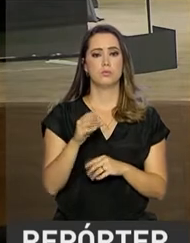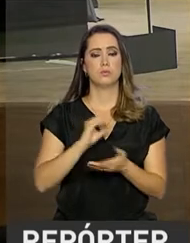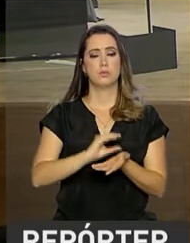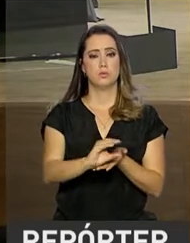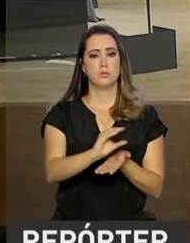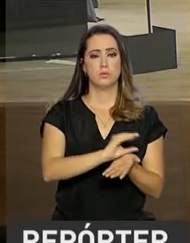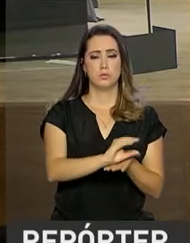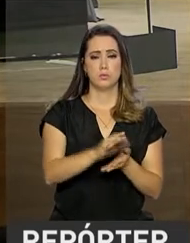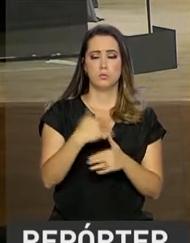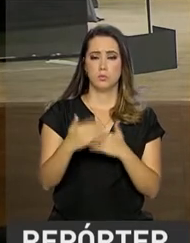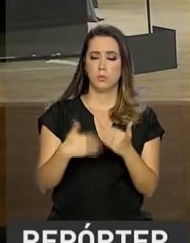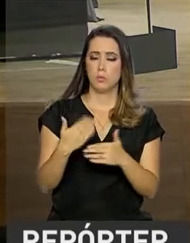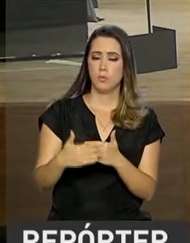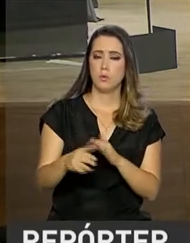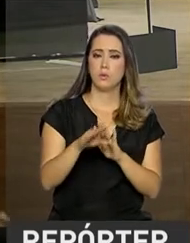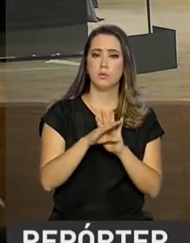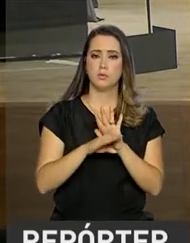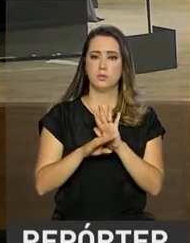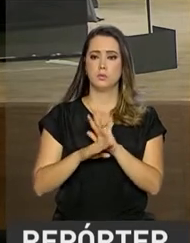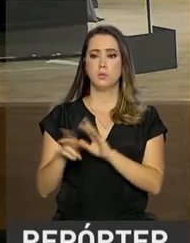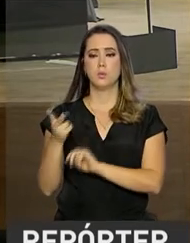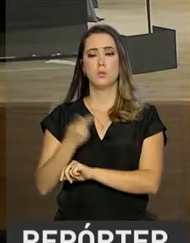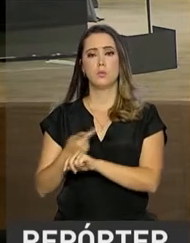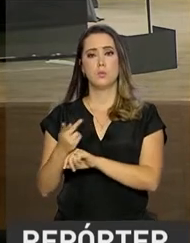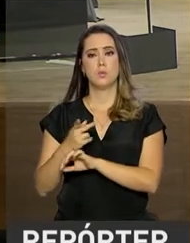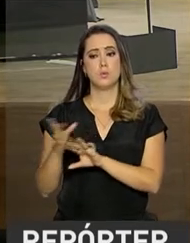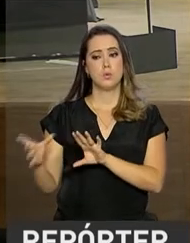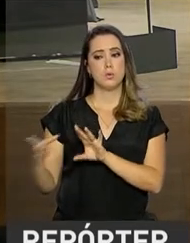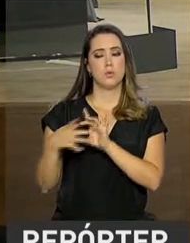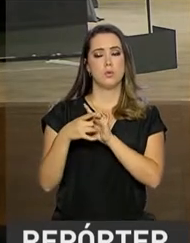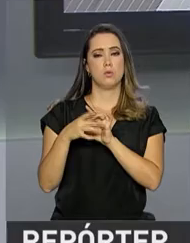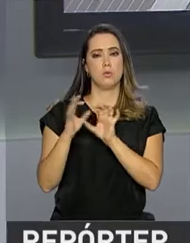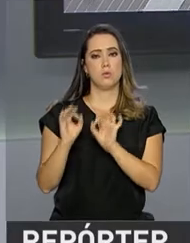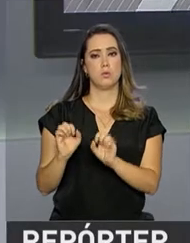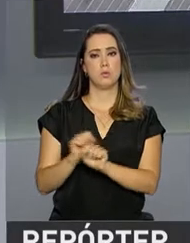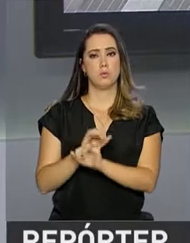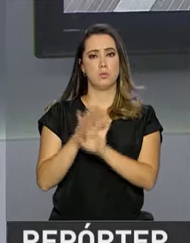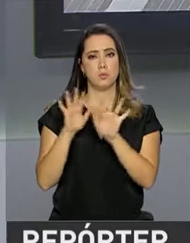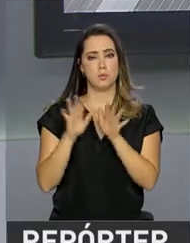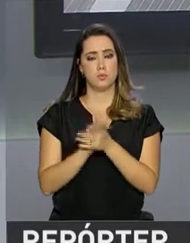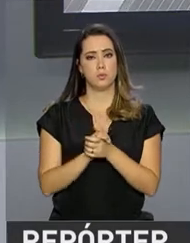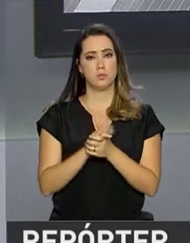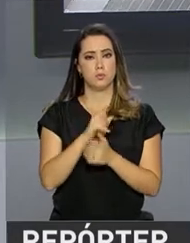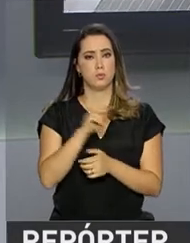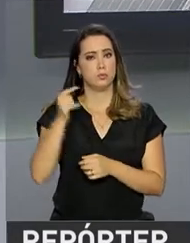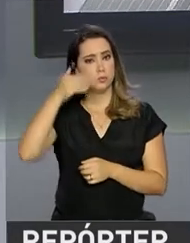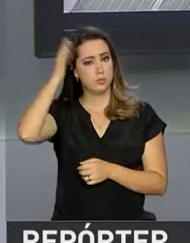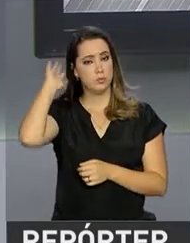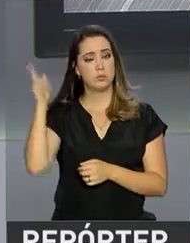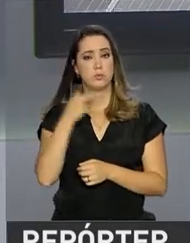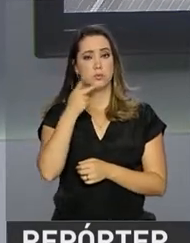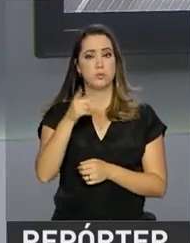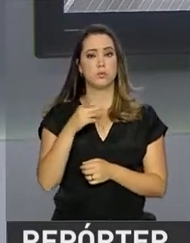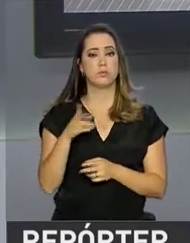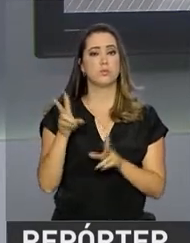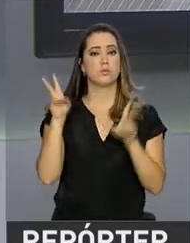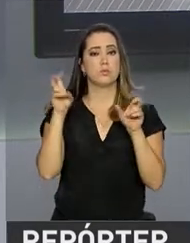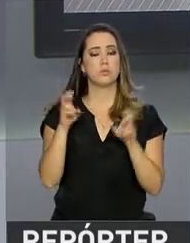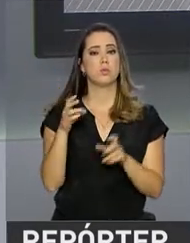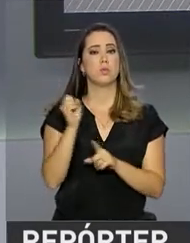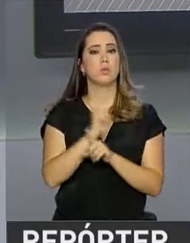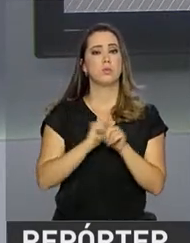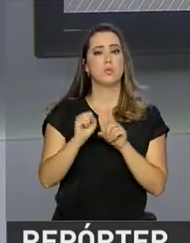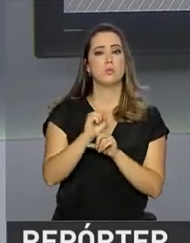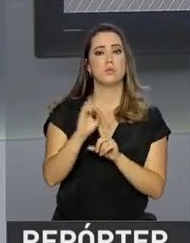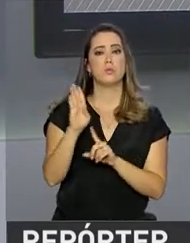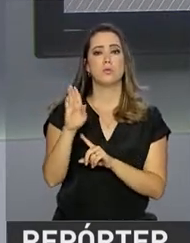os projetos buscar os parceiros corretos com transparência e o presidente michel temer disse que o aspecto social